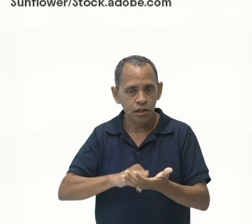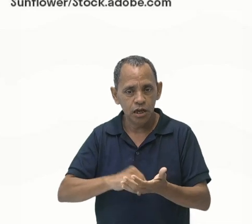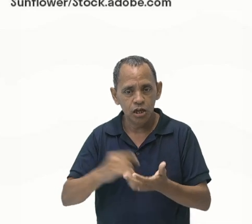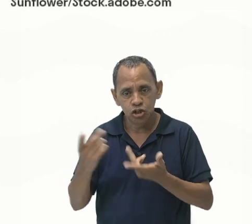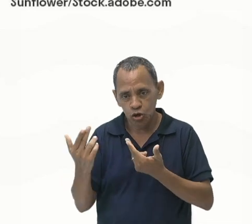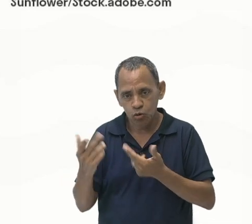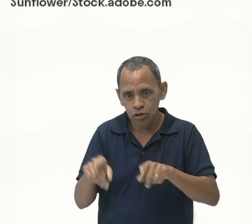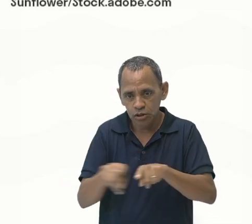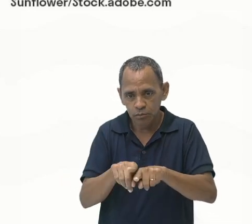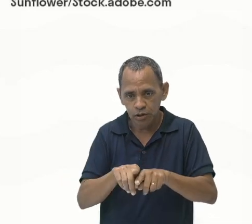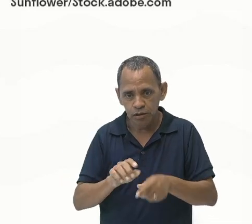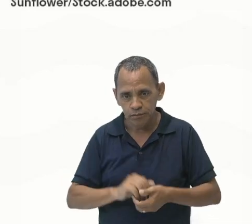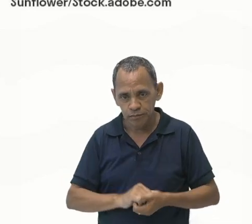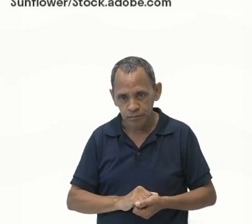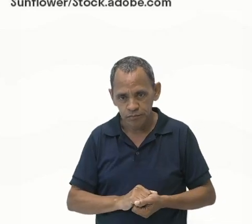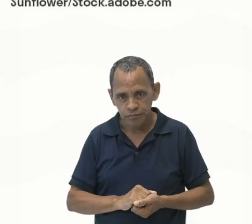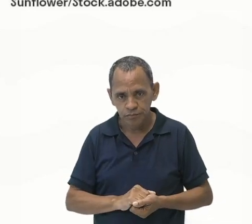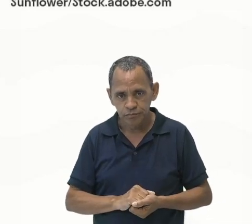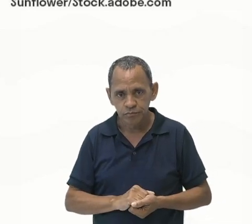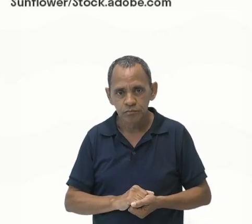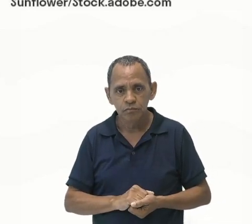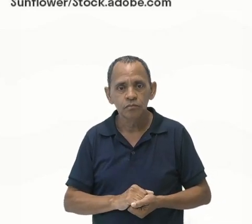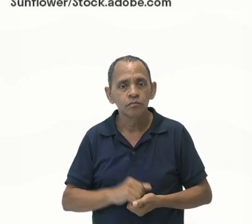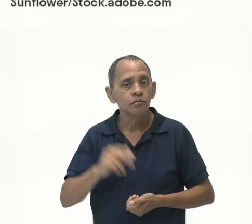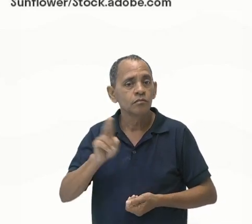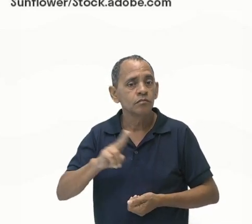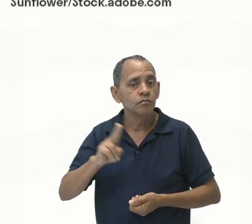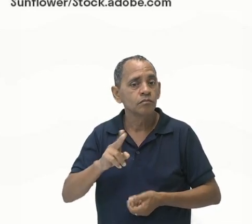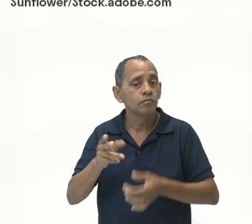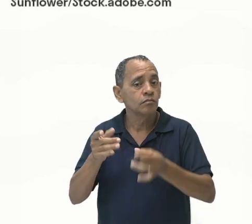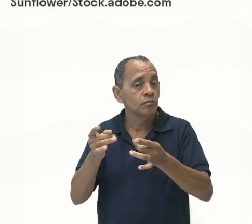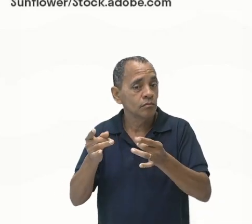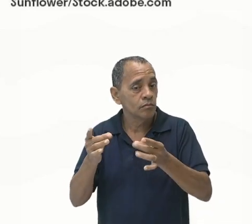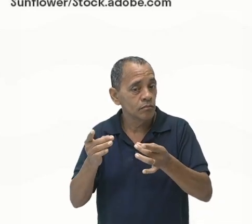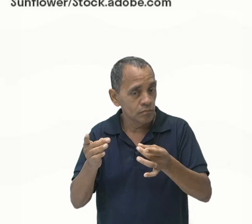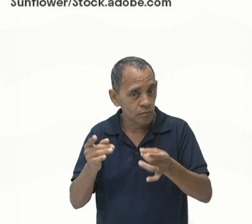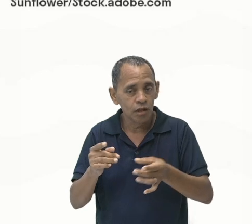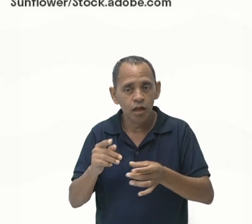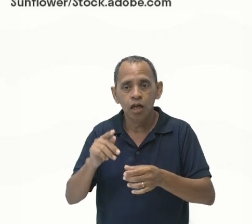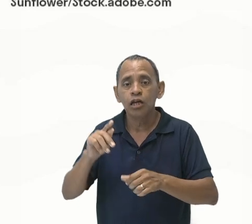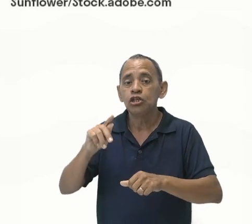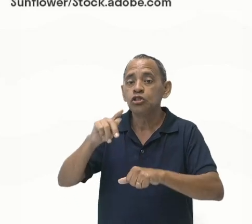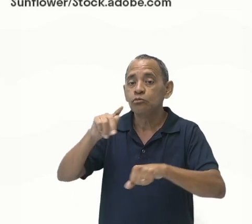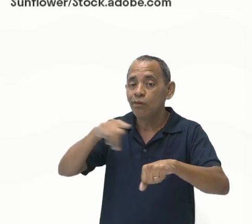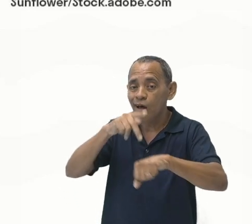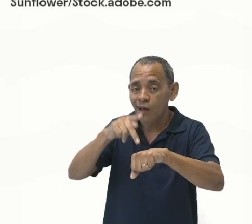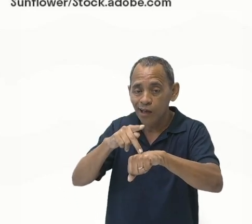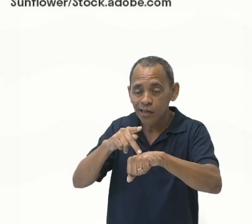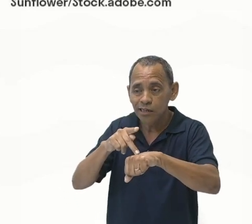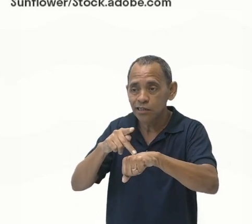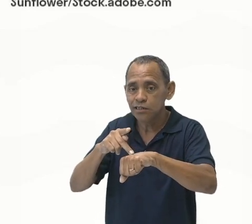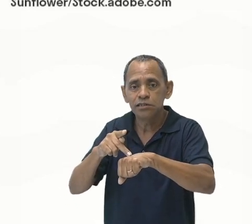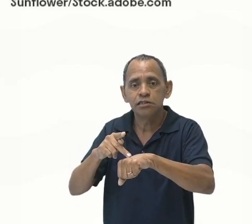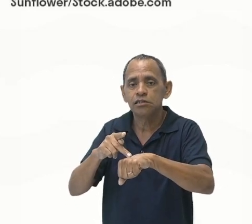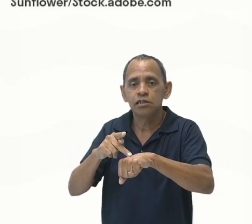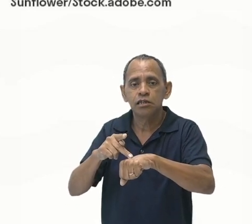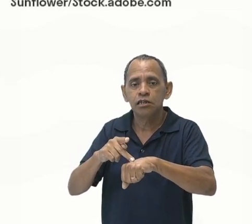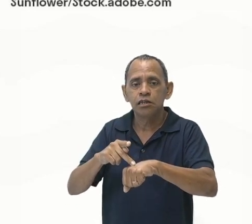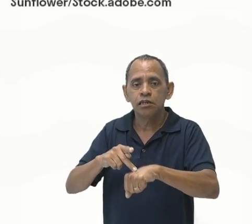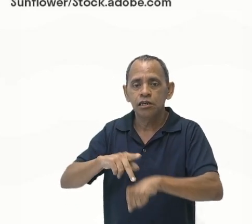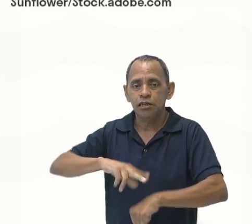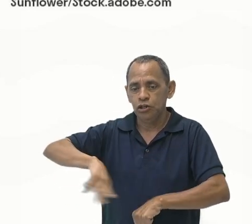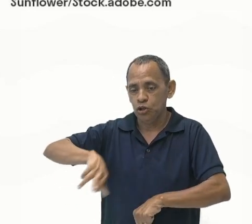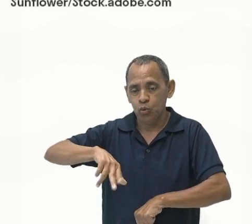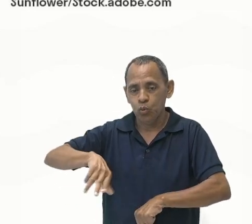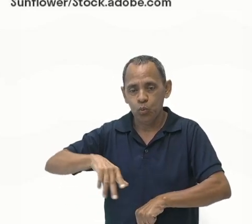certo? Então, é dessa forma que funciona basicamente a TEC, tá certo? Ela é aplicada ali em mercadorias provenientes de países